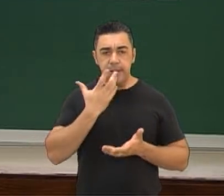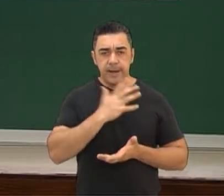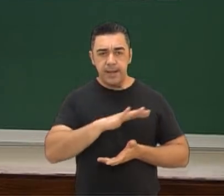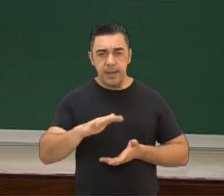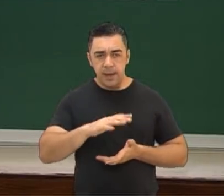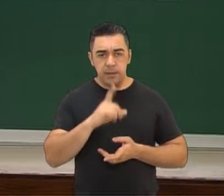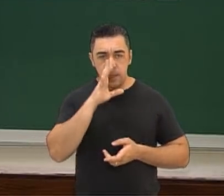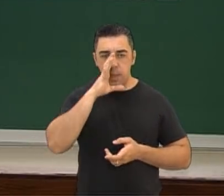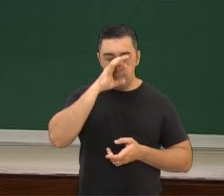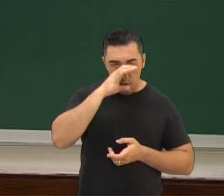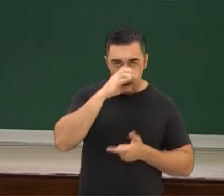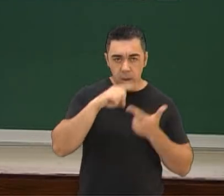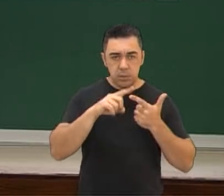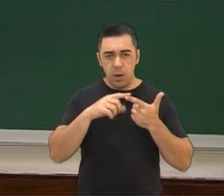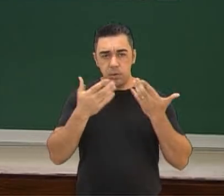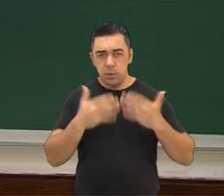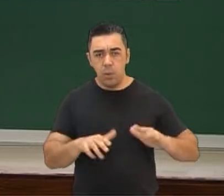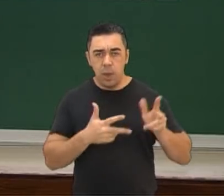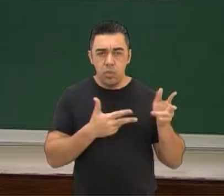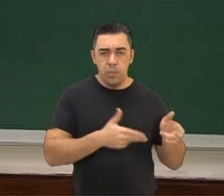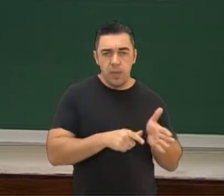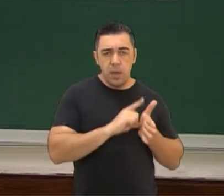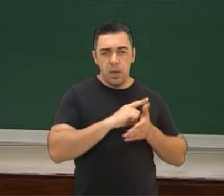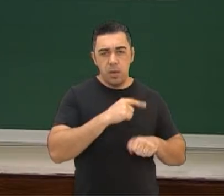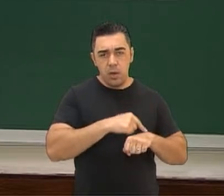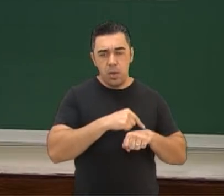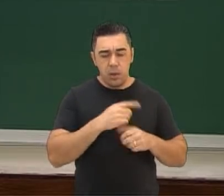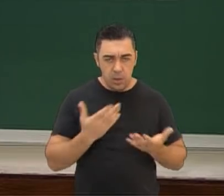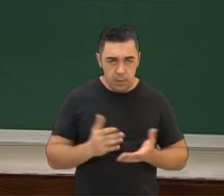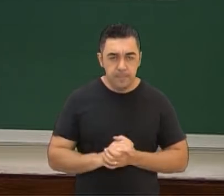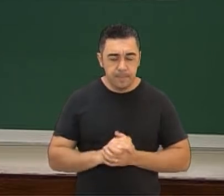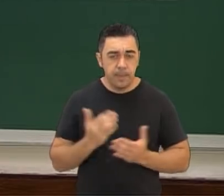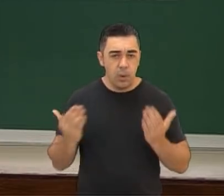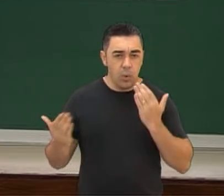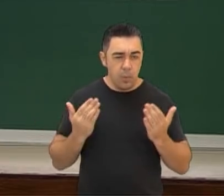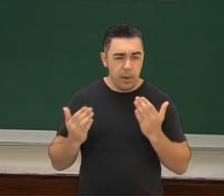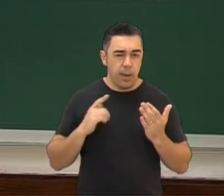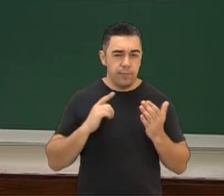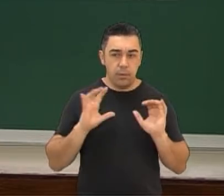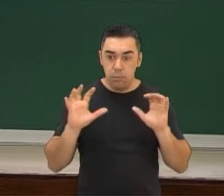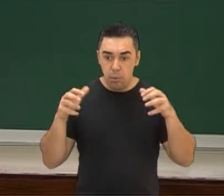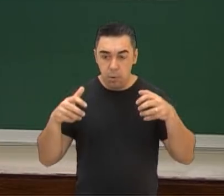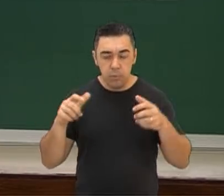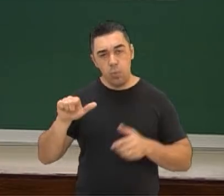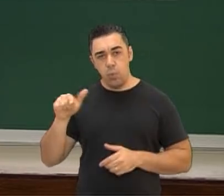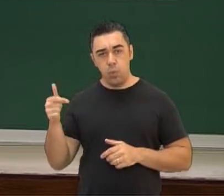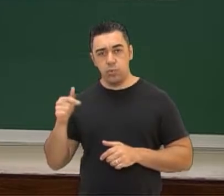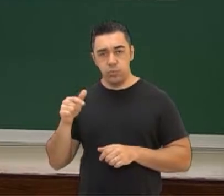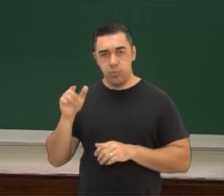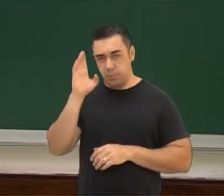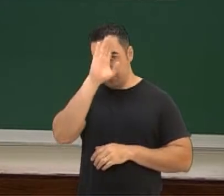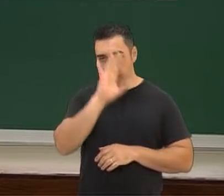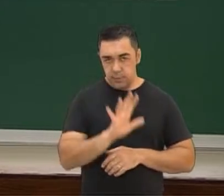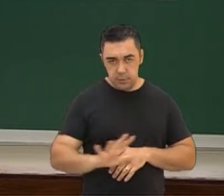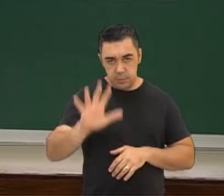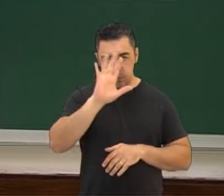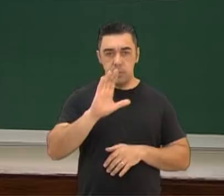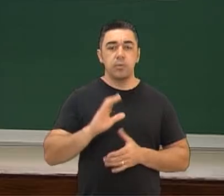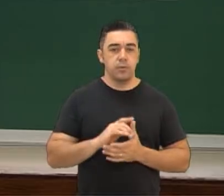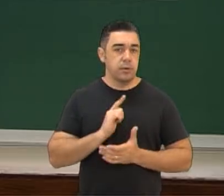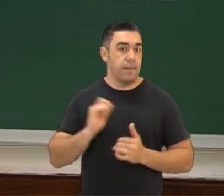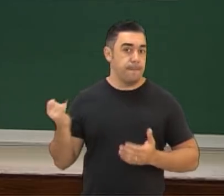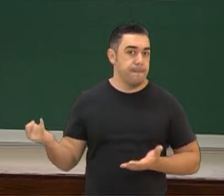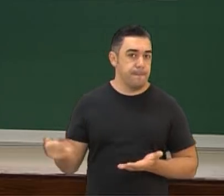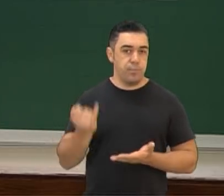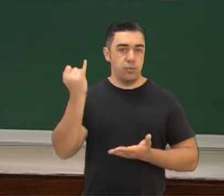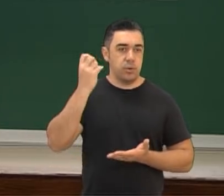que são teimosas ou que não querem dormir cedo, comparando com o bicho-papão de outras regiões do Brasil. Então, daí a